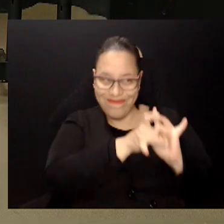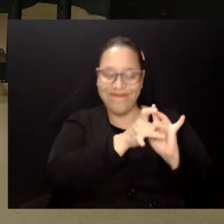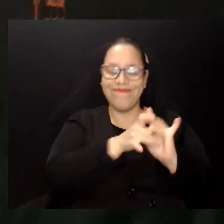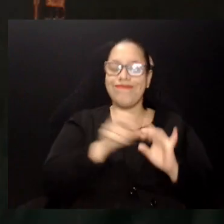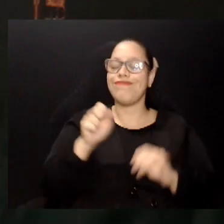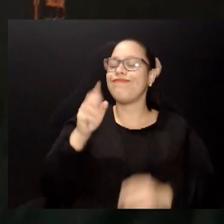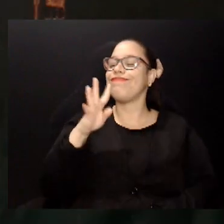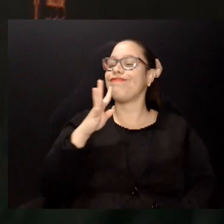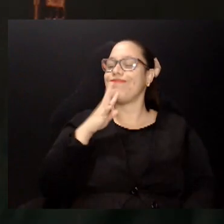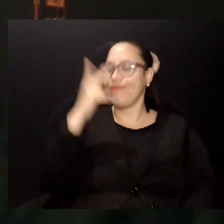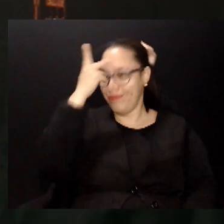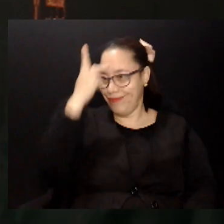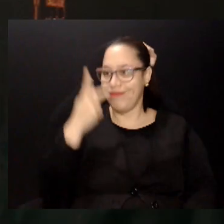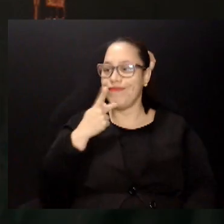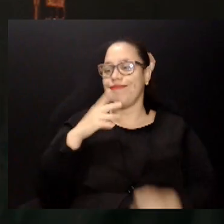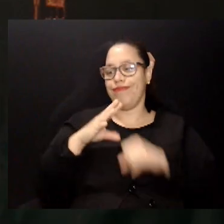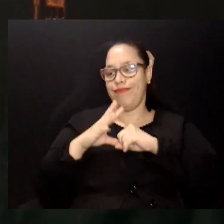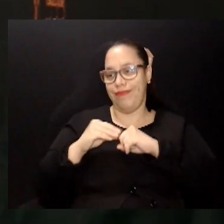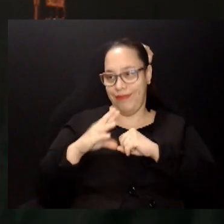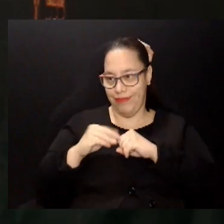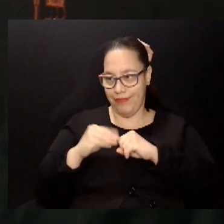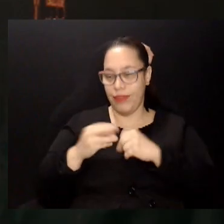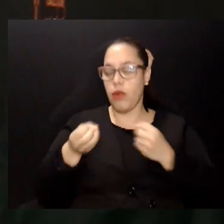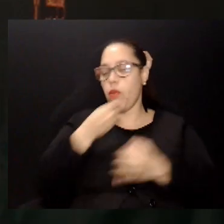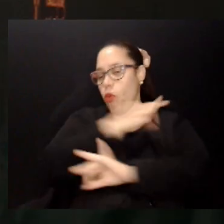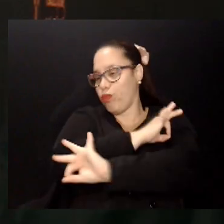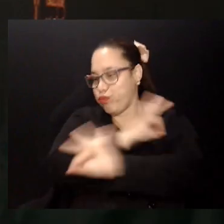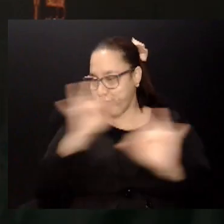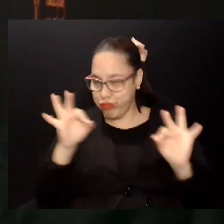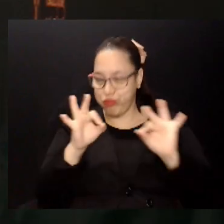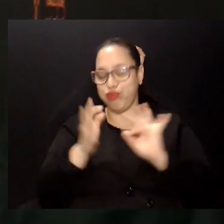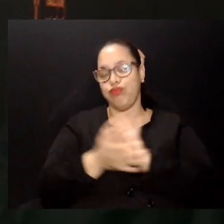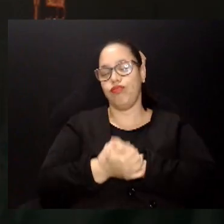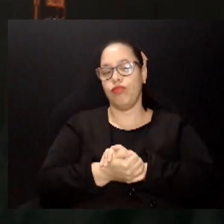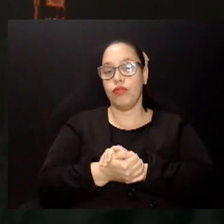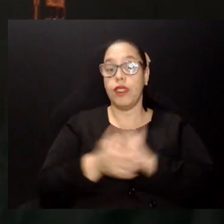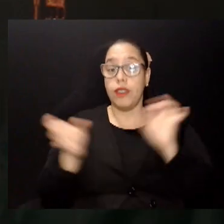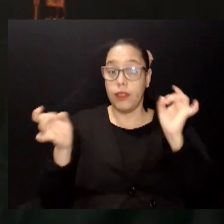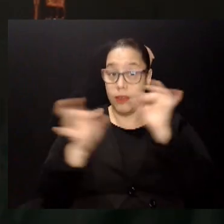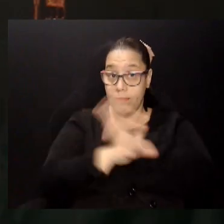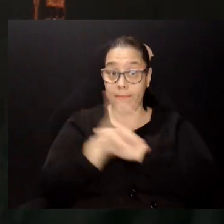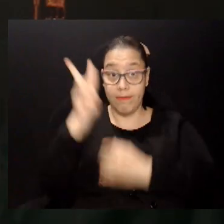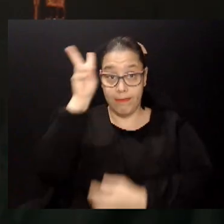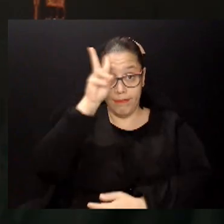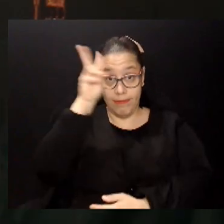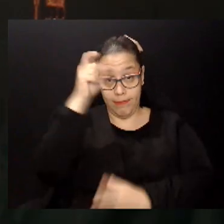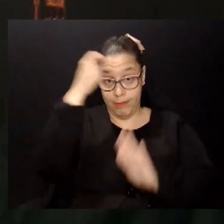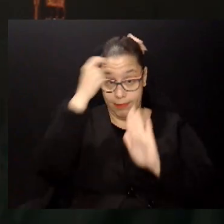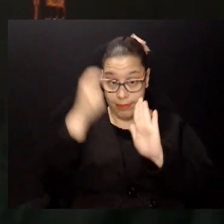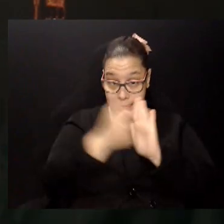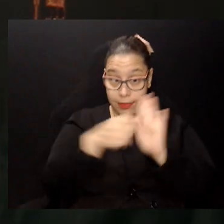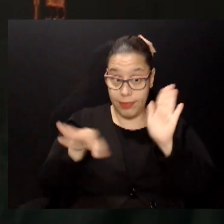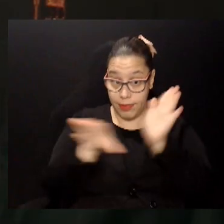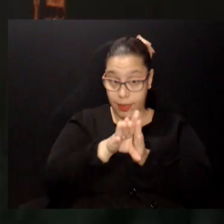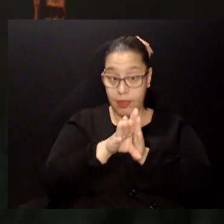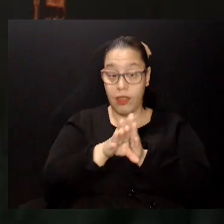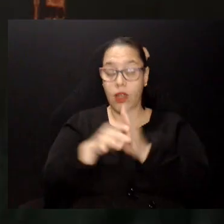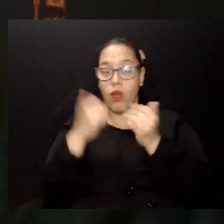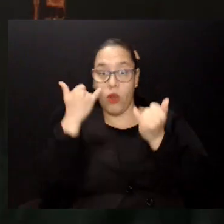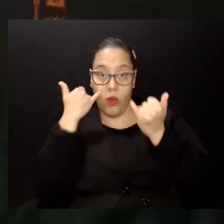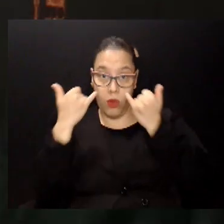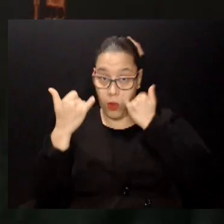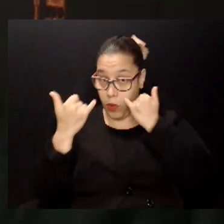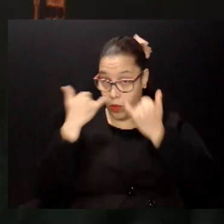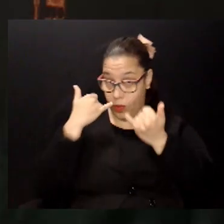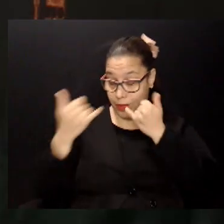gente, isso é bom demais. A gente vai encerrando por aqui, lembrando que a Iria tá chegando aí, trazendo